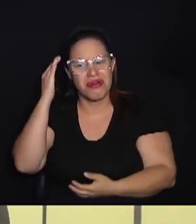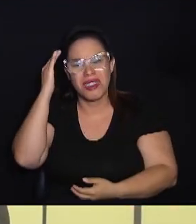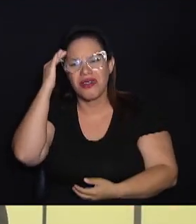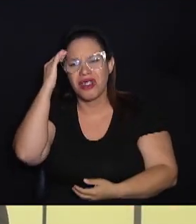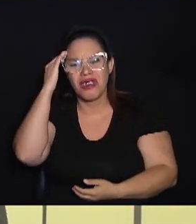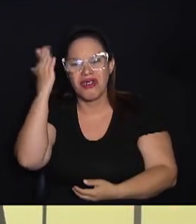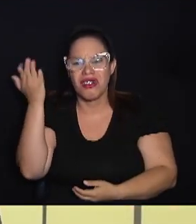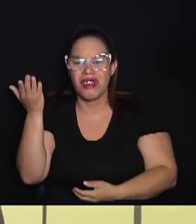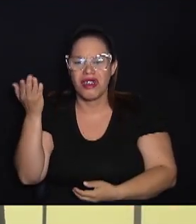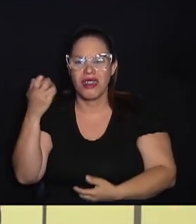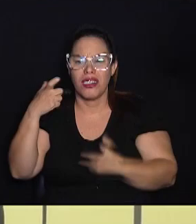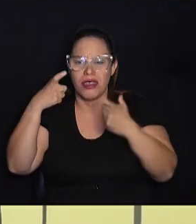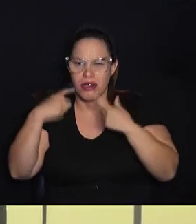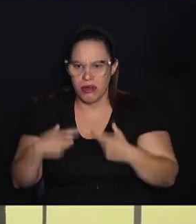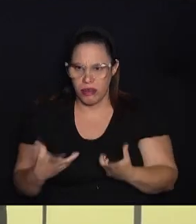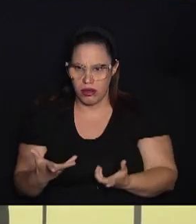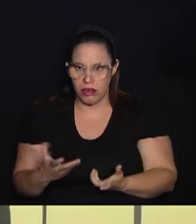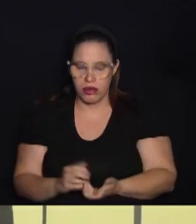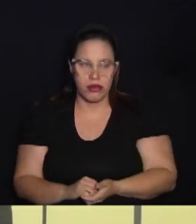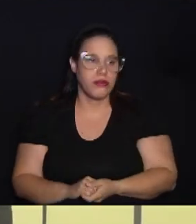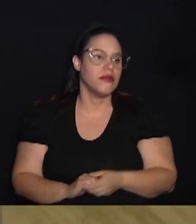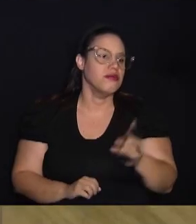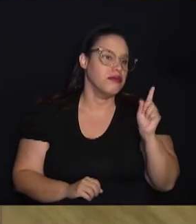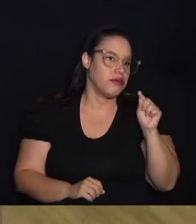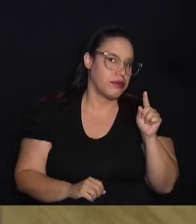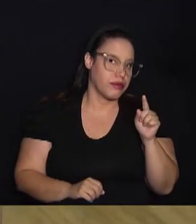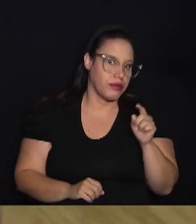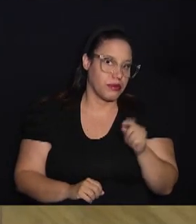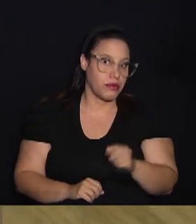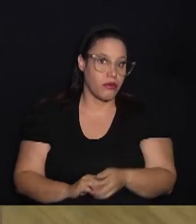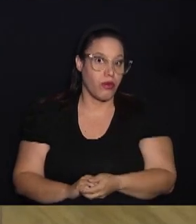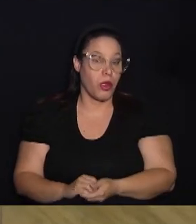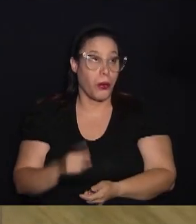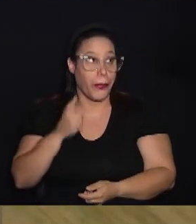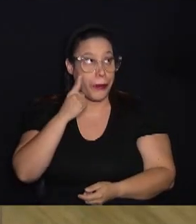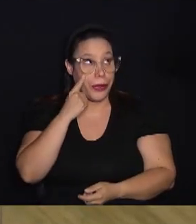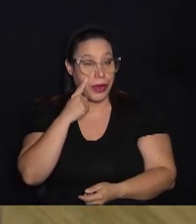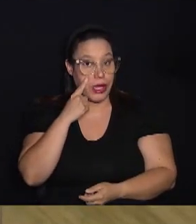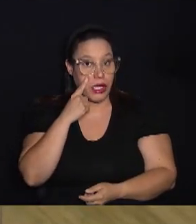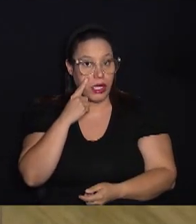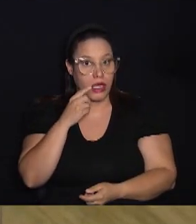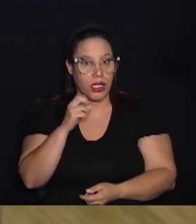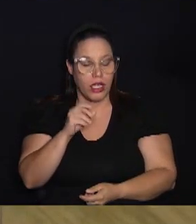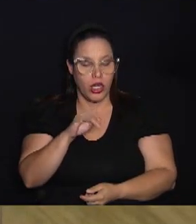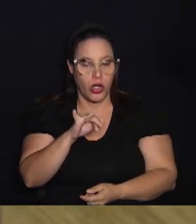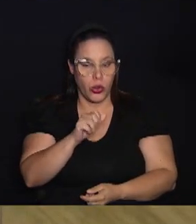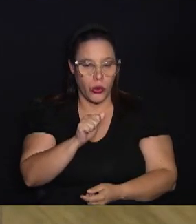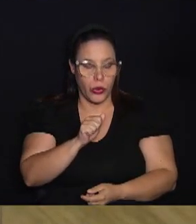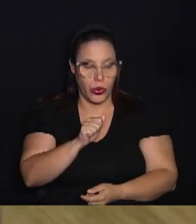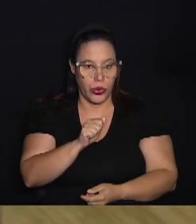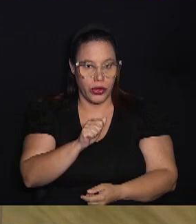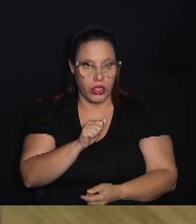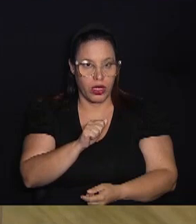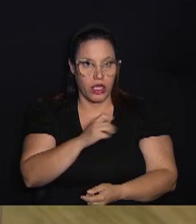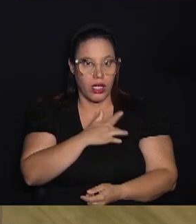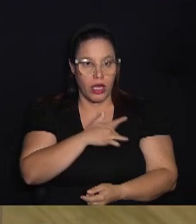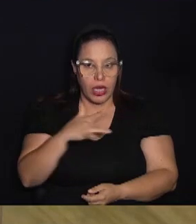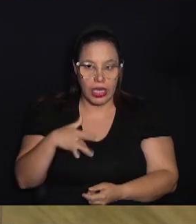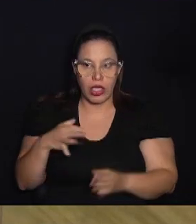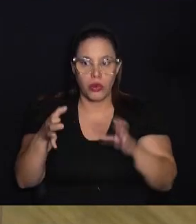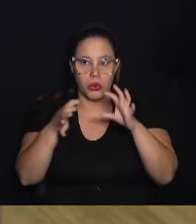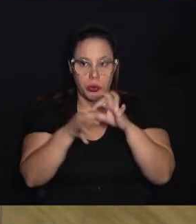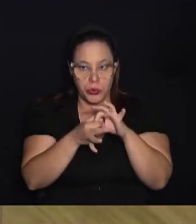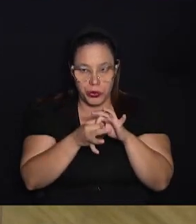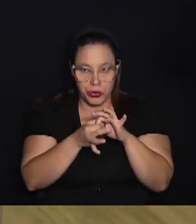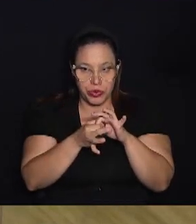acontecendo consigo né É isso aí gente é o seguinte olha só a gente tá falando de yoga falando de saúde integrativa né